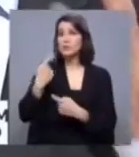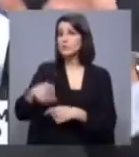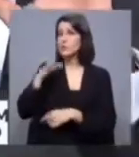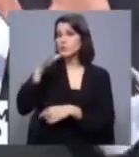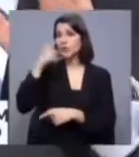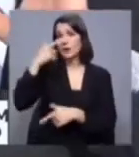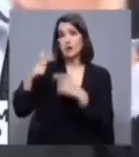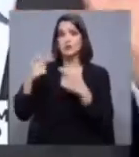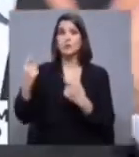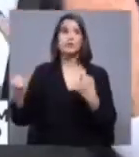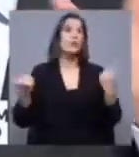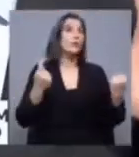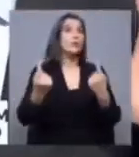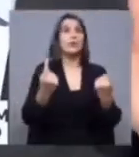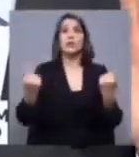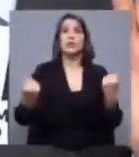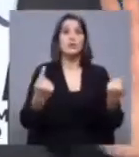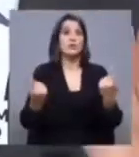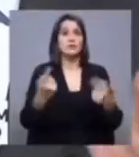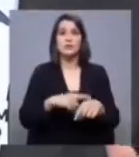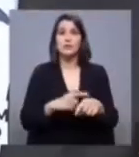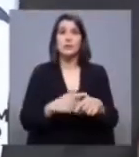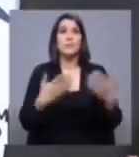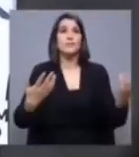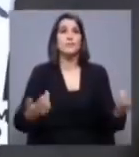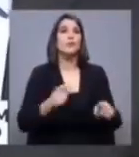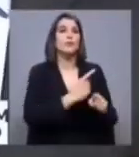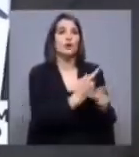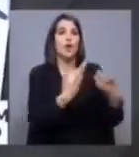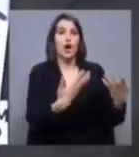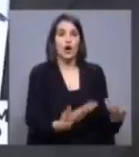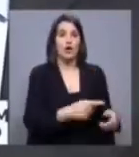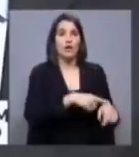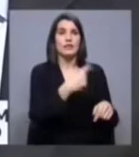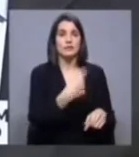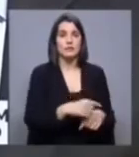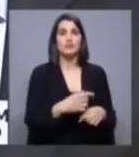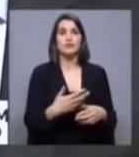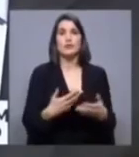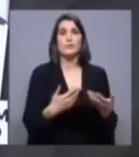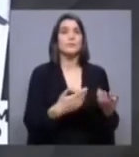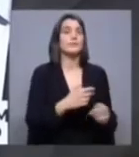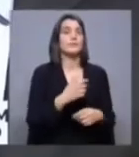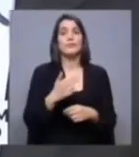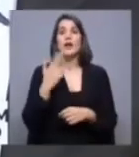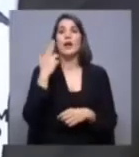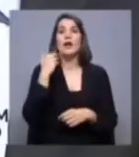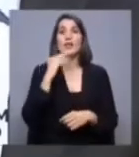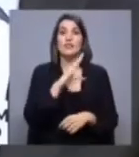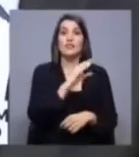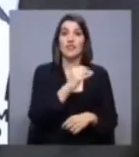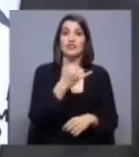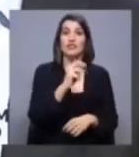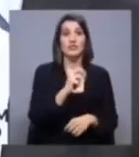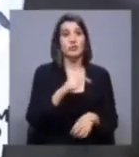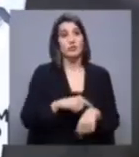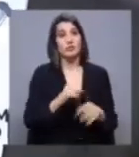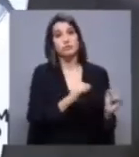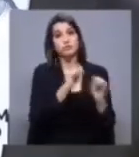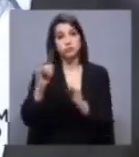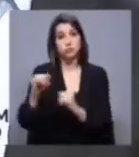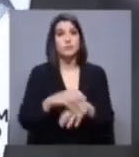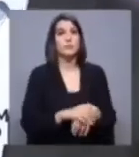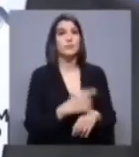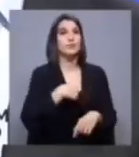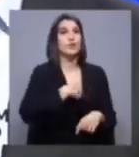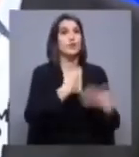pessoas, a loucura que o André Ventura está a dizer. O que temos hoje é... André Ventura tem 10,23, conclua que é para passar a... O que temos